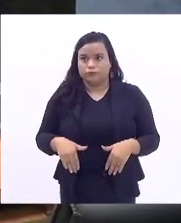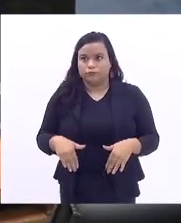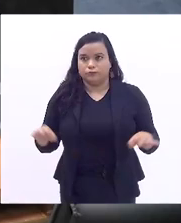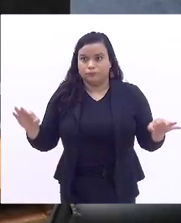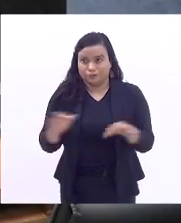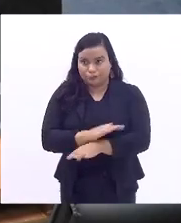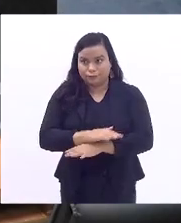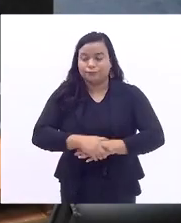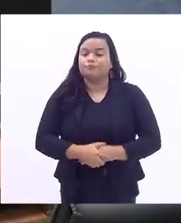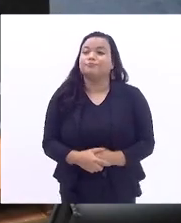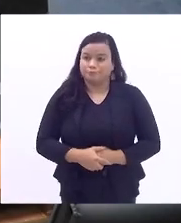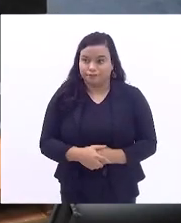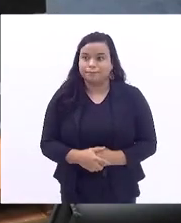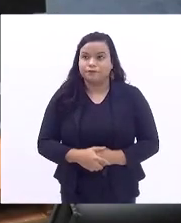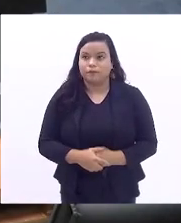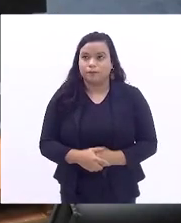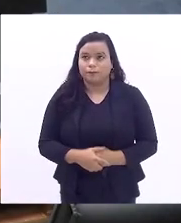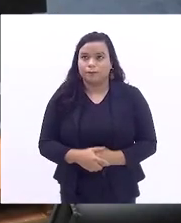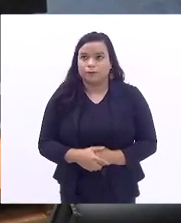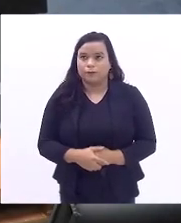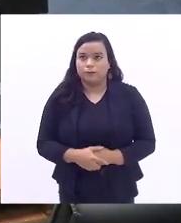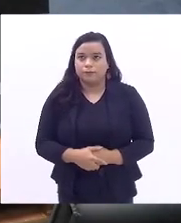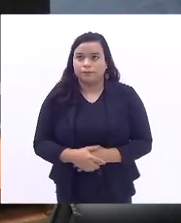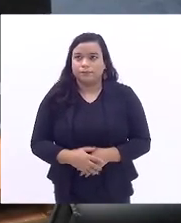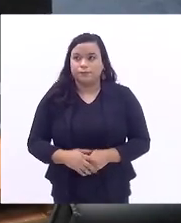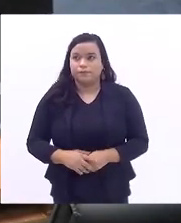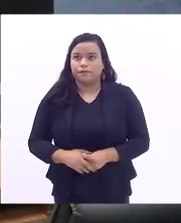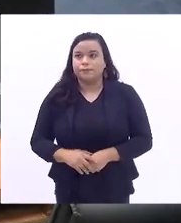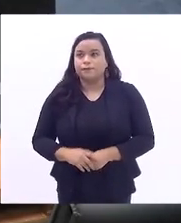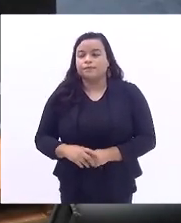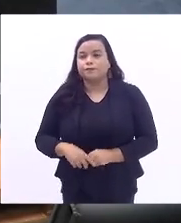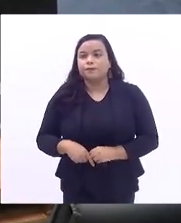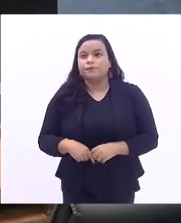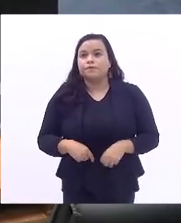e está encerrada o jacaré